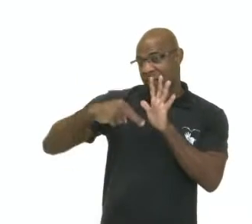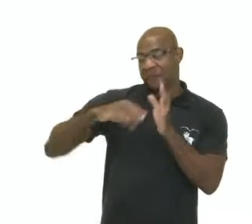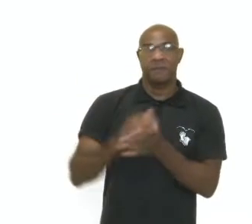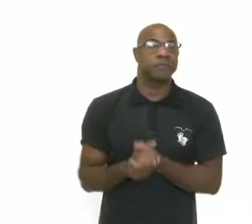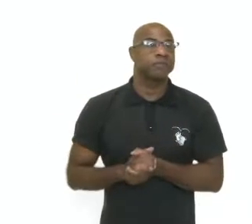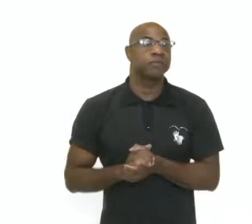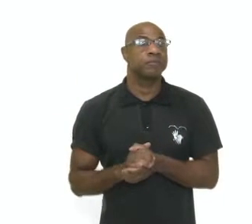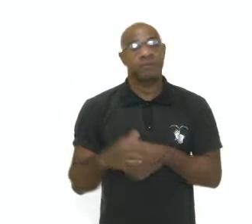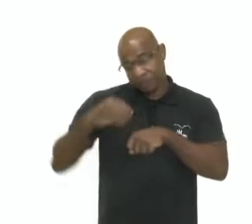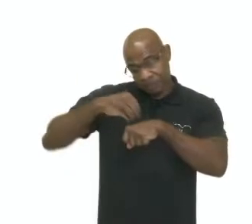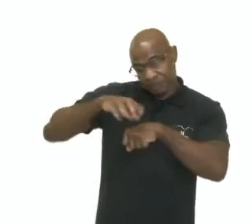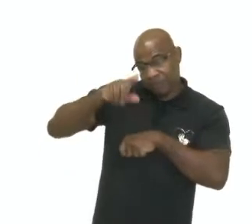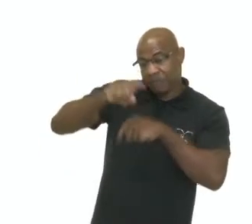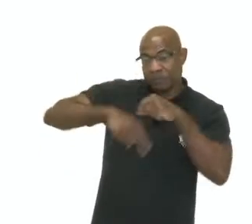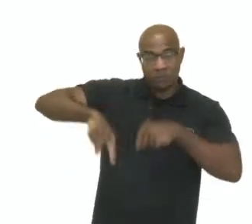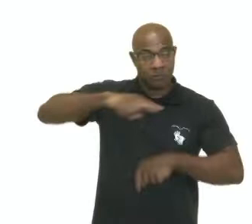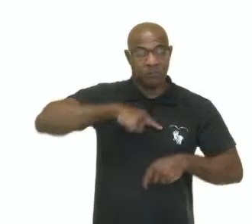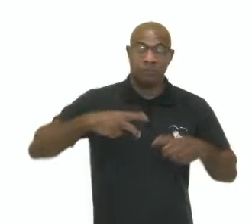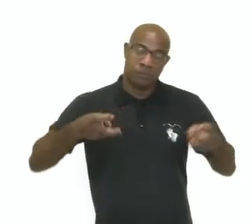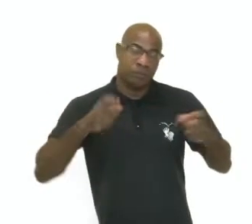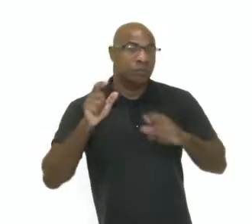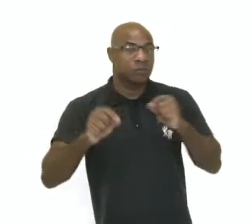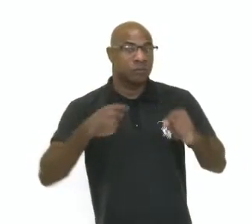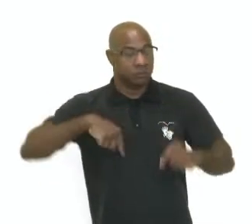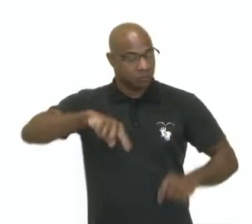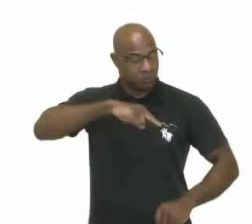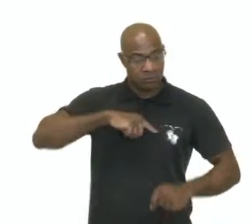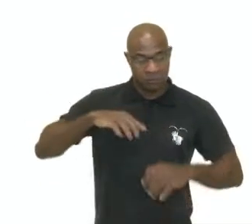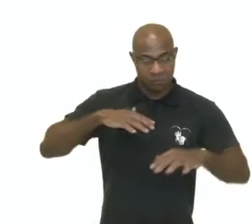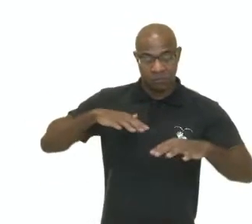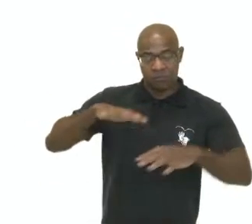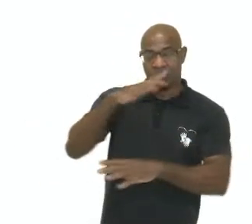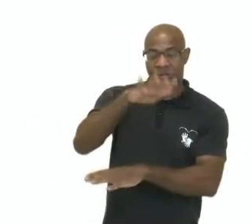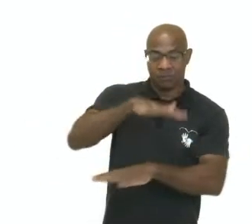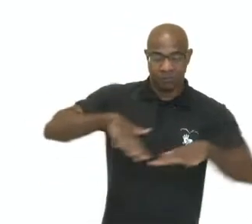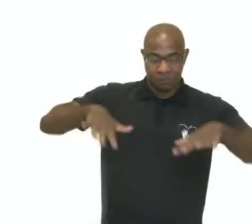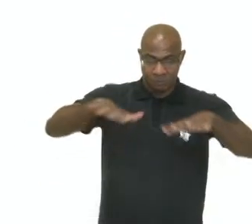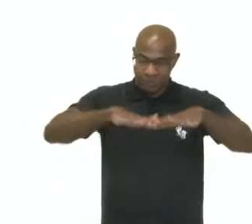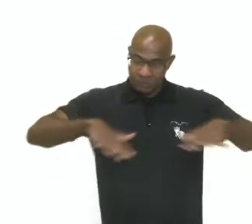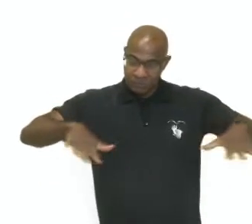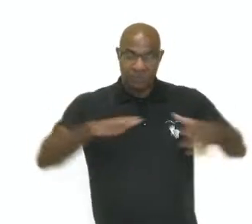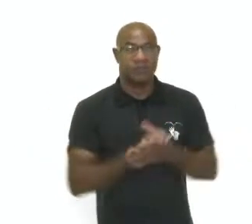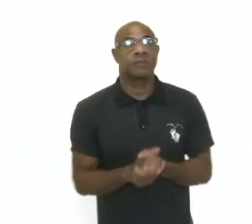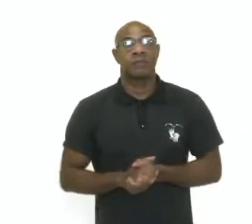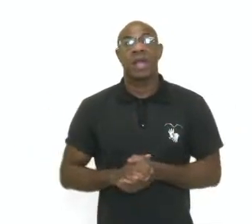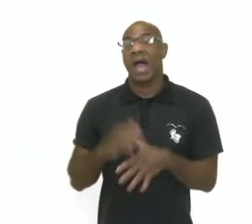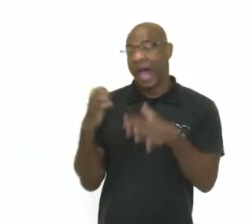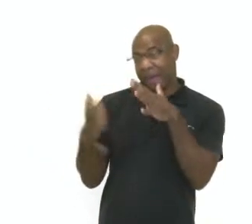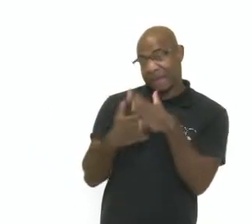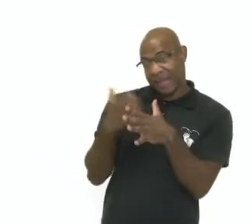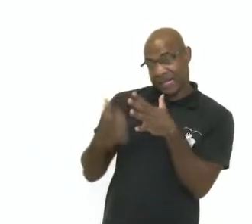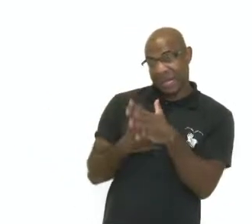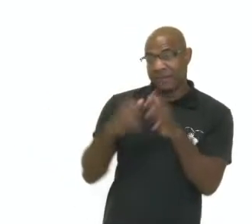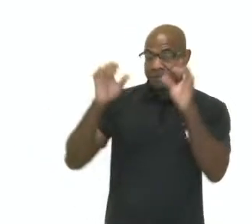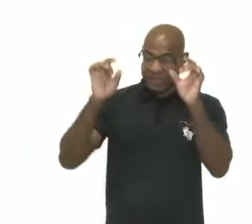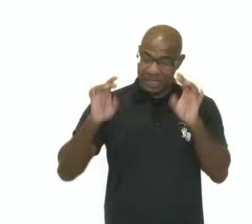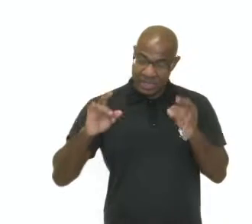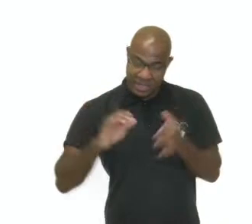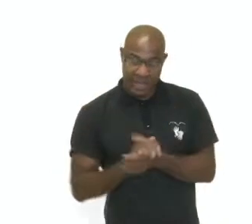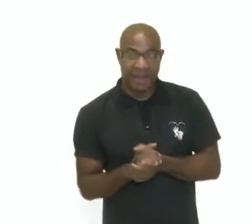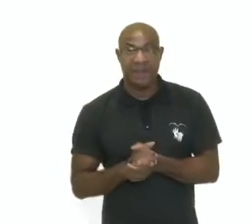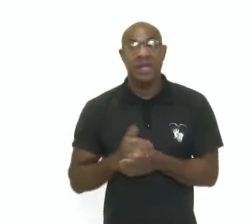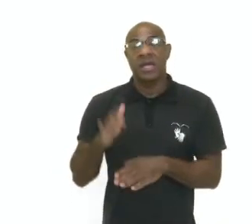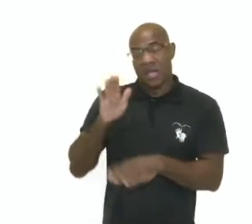que percebamos que todos nós somos o meio ambiente. Em entrevista a Galileu, a empresária especialista no combate ao plástico,